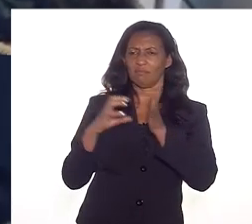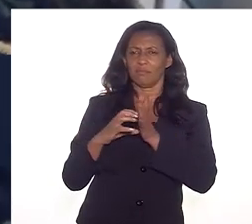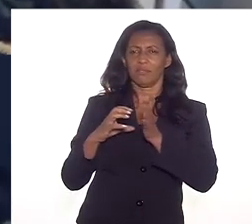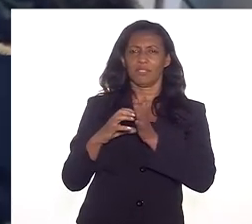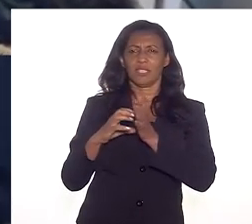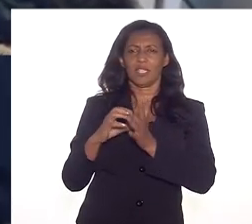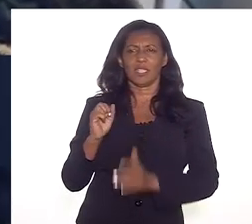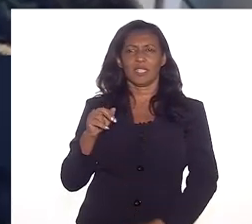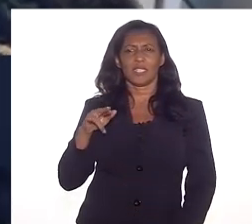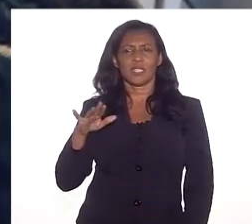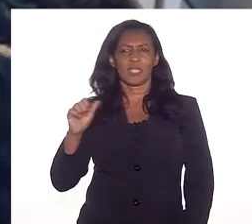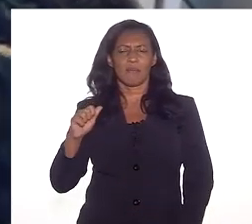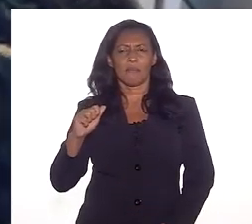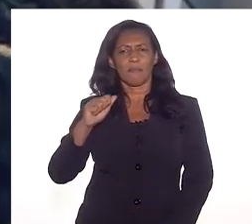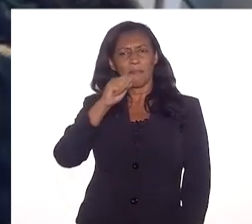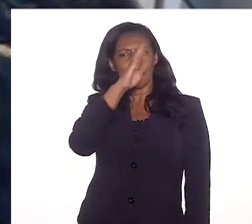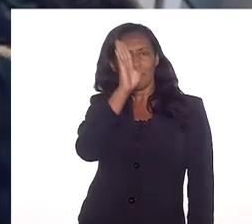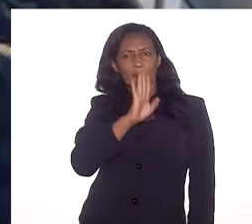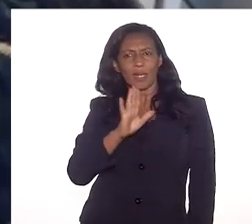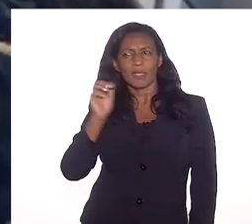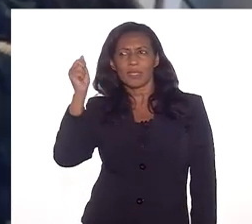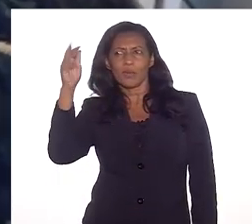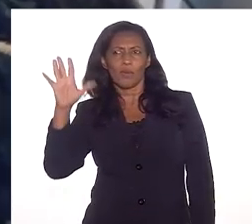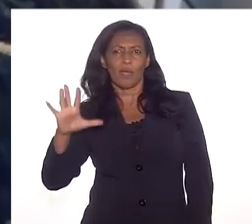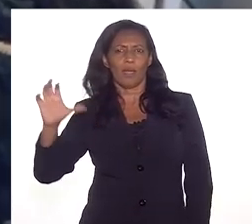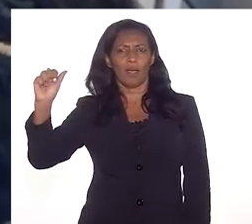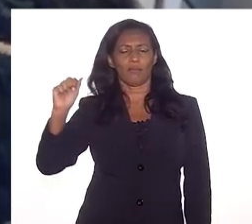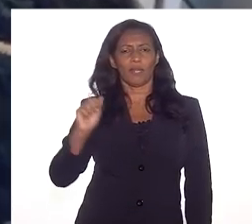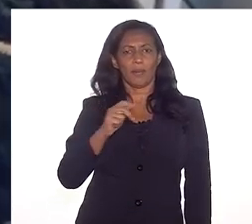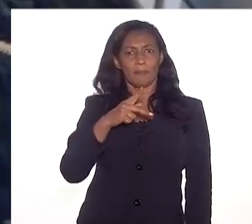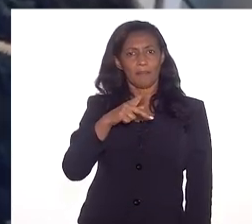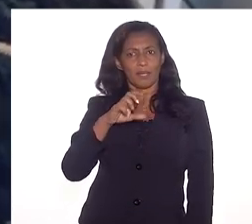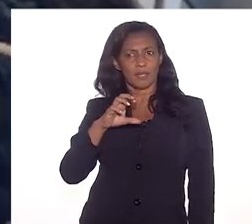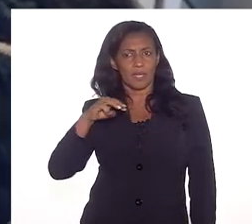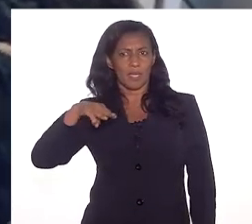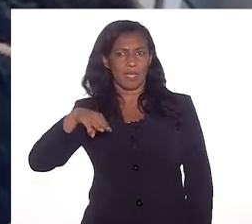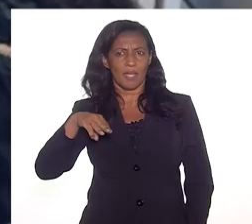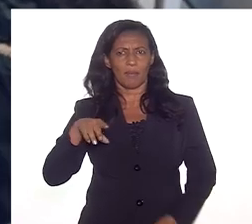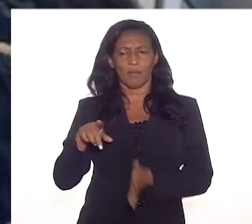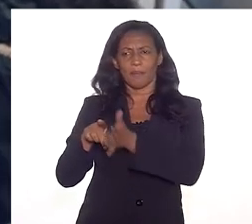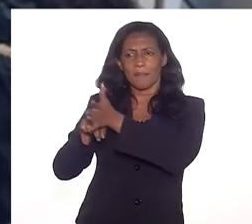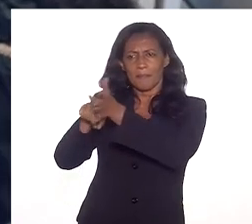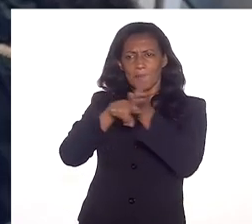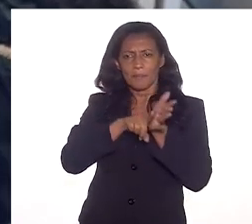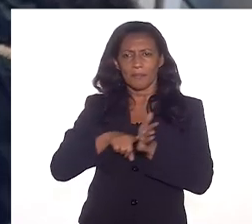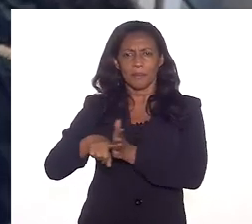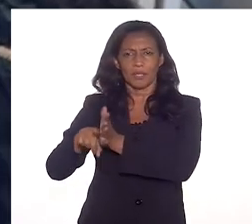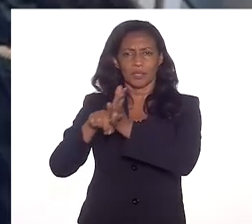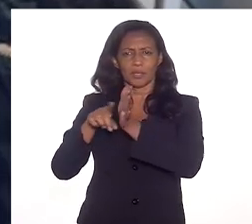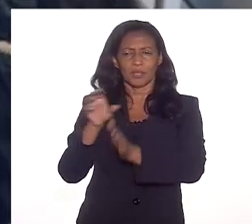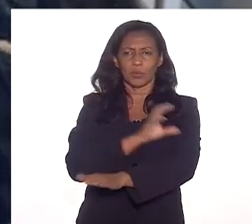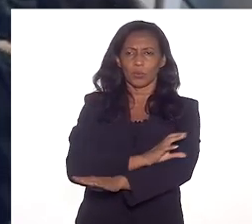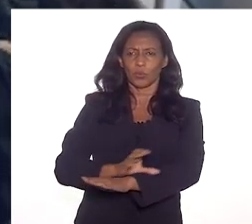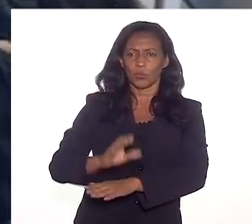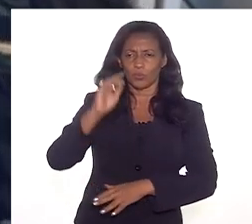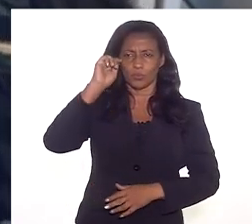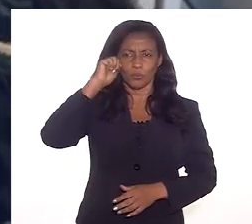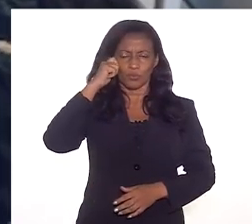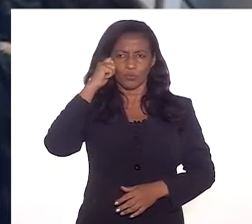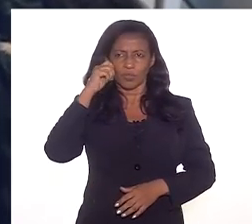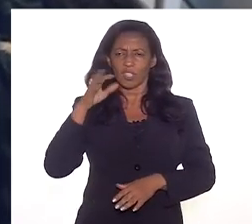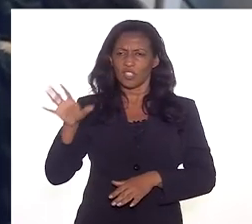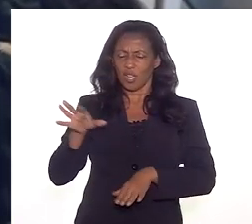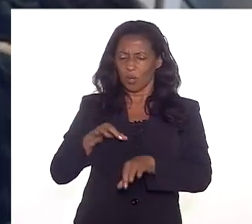CIMBA, Sociedade de Intercâmbio Brasil-África, e o IPCN, Instituto de Pesquisas das Culturas Negras, e foi